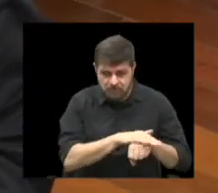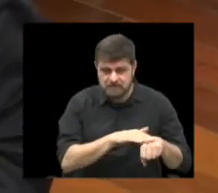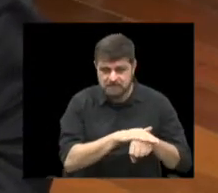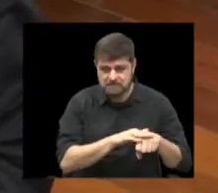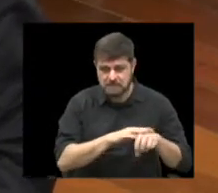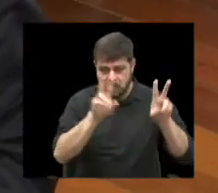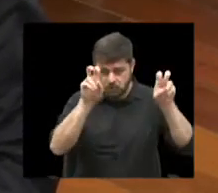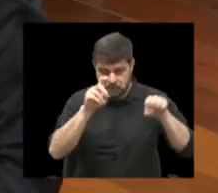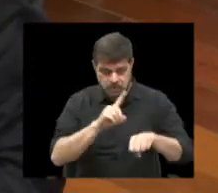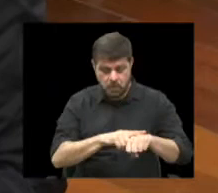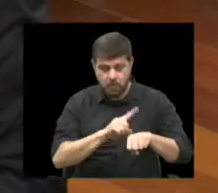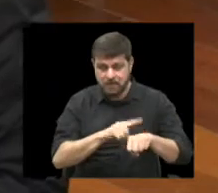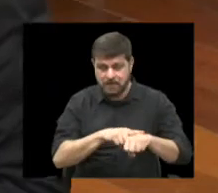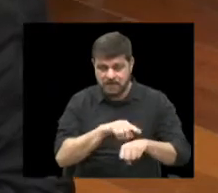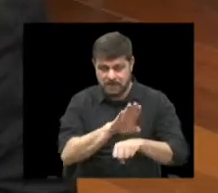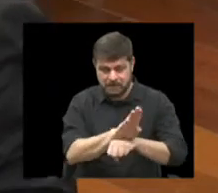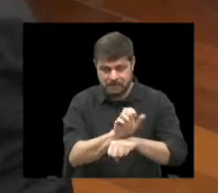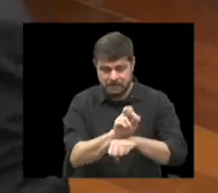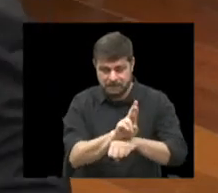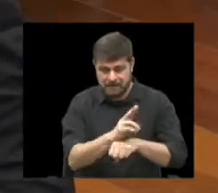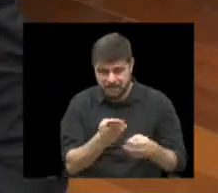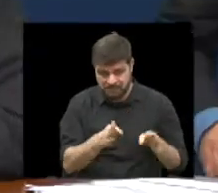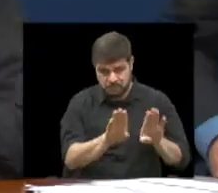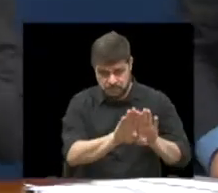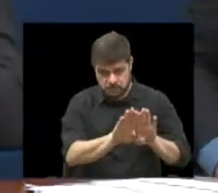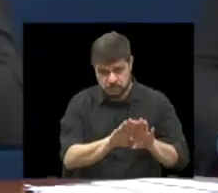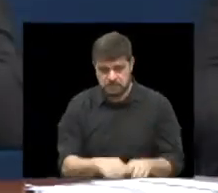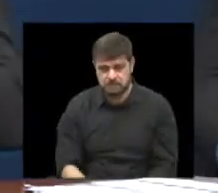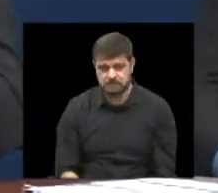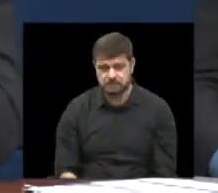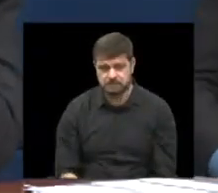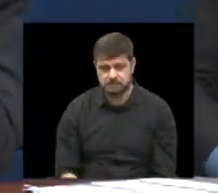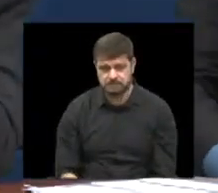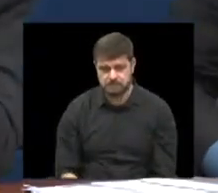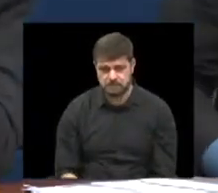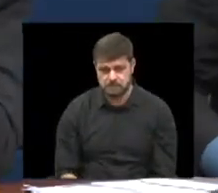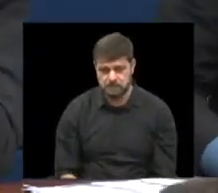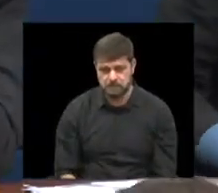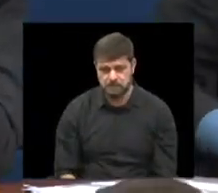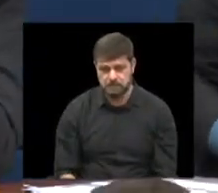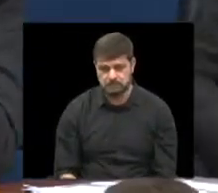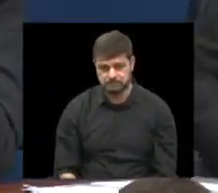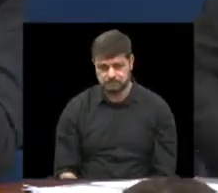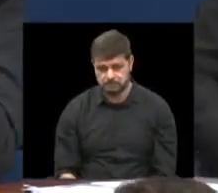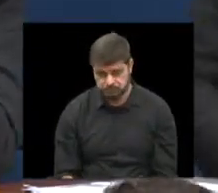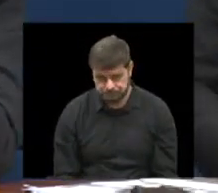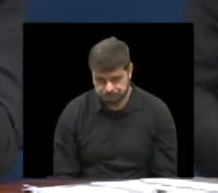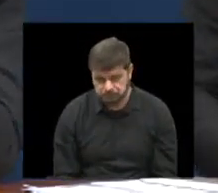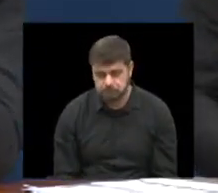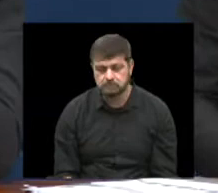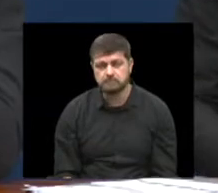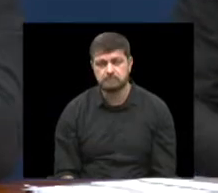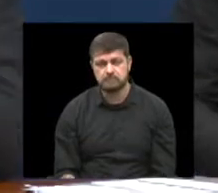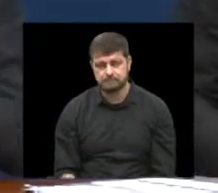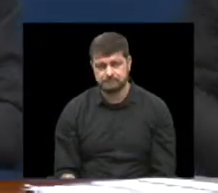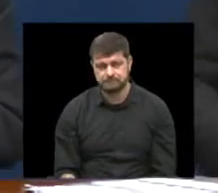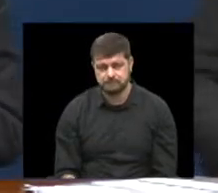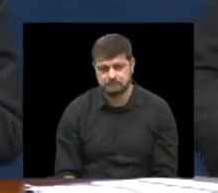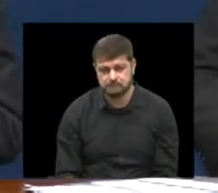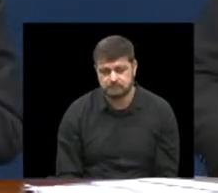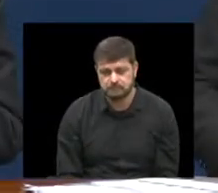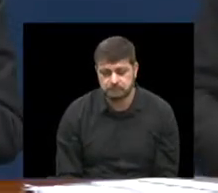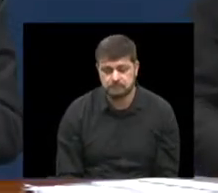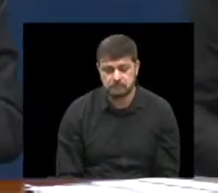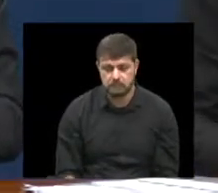do horário dos bares. Muito obrigado, senhor presidente. Pois não, vereador, fica registrado. Nós nos encontramos lá na antessala do prédio do Ministério Público. Pois